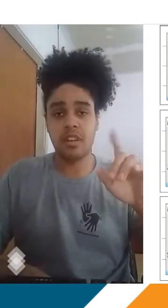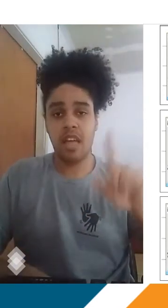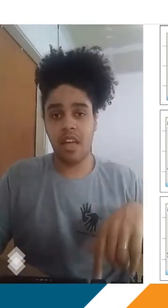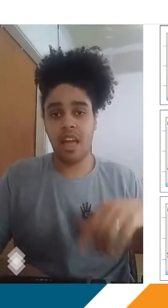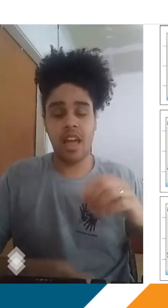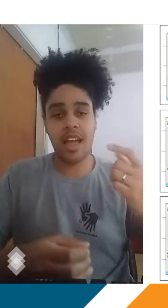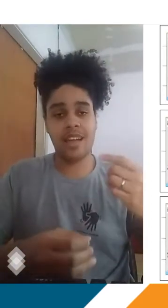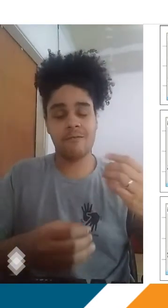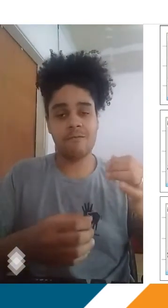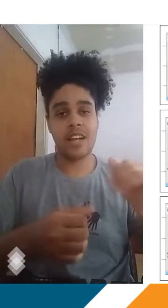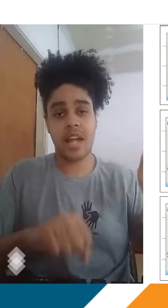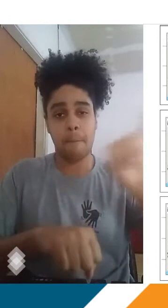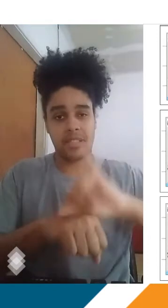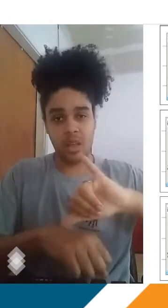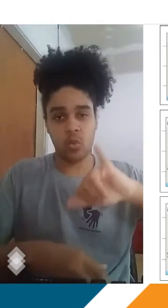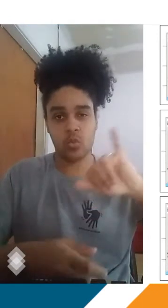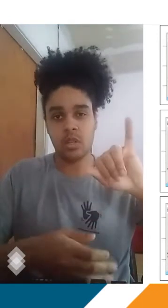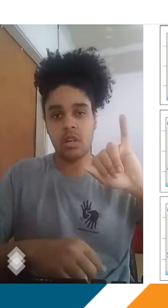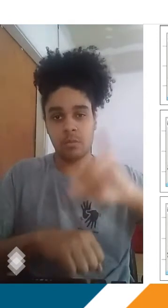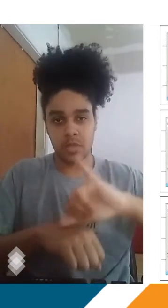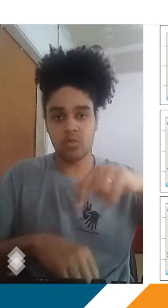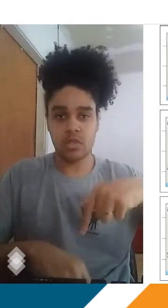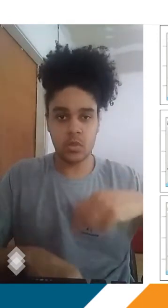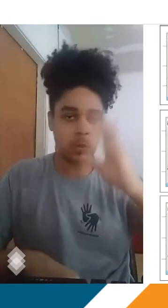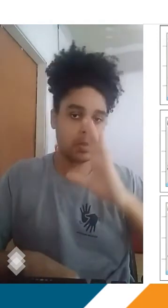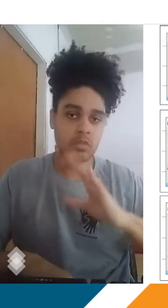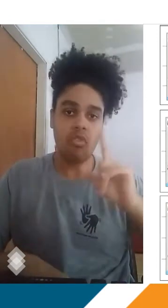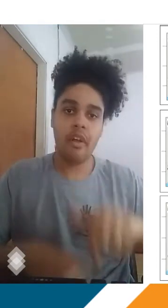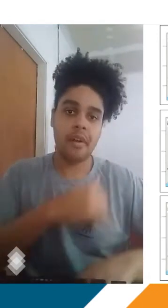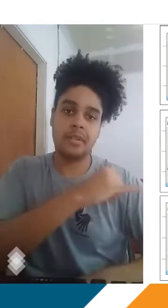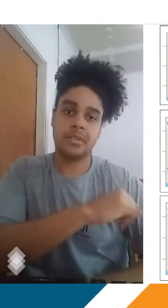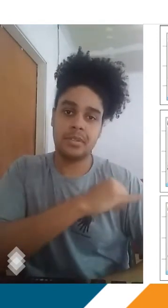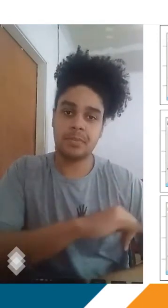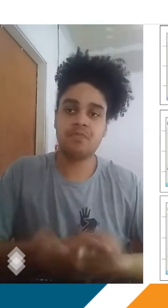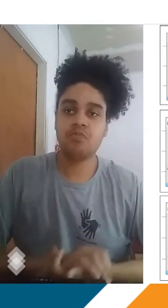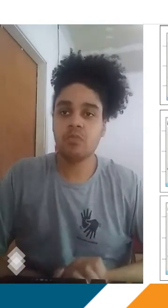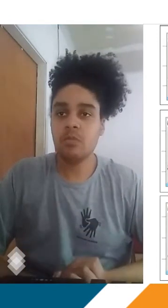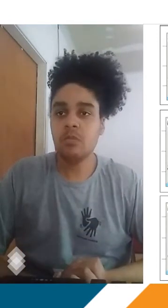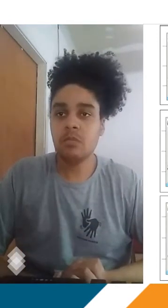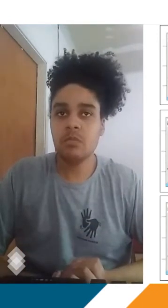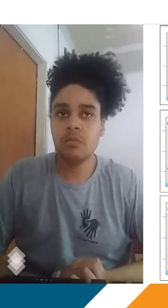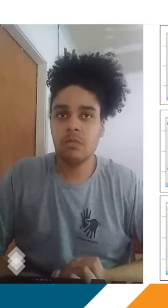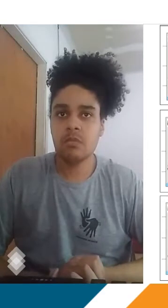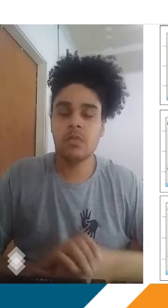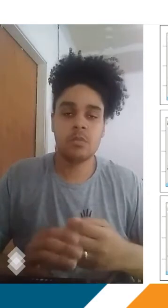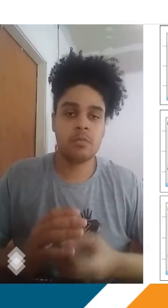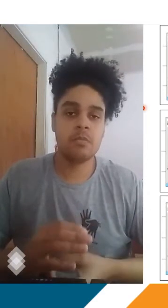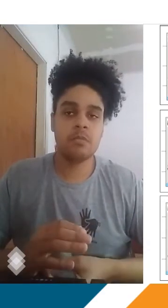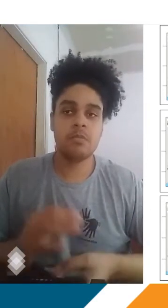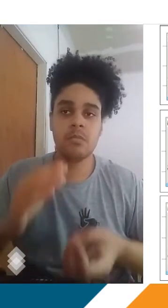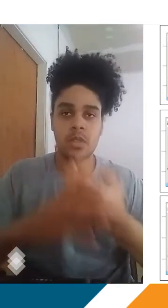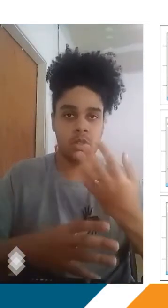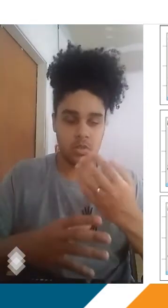a transferência da capital federal para Brasília, ali com o presidente Juscelino Kubitschek,